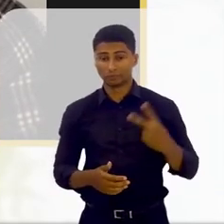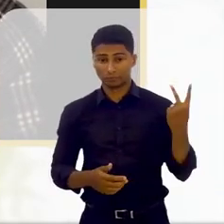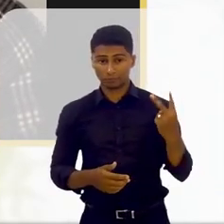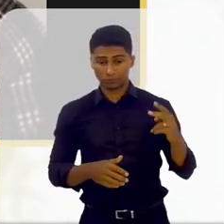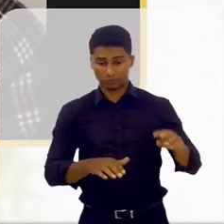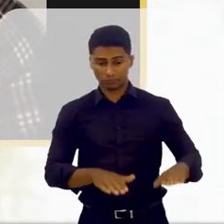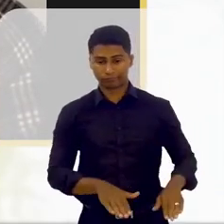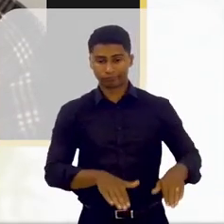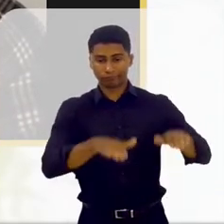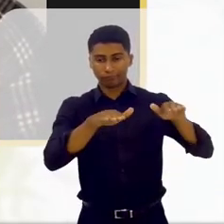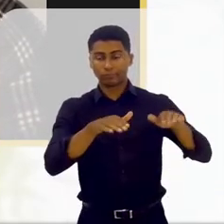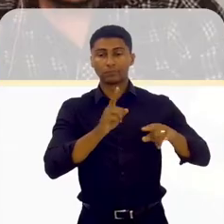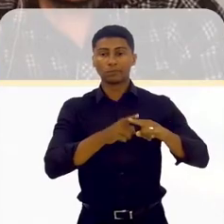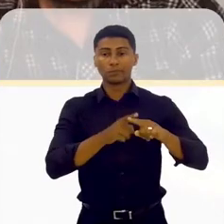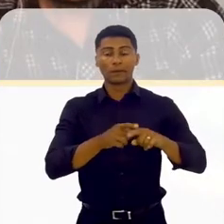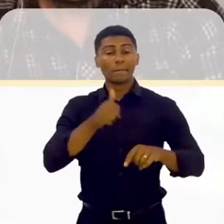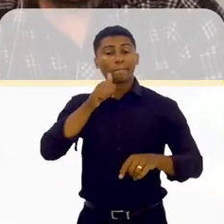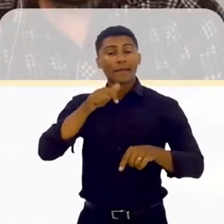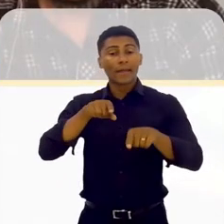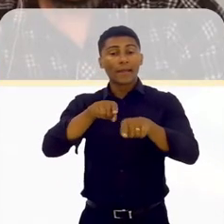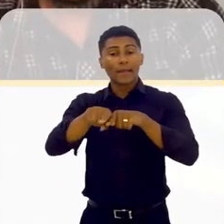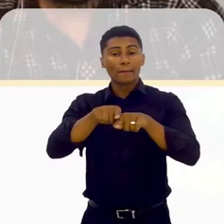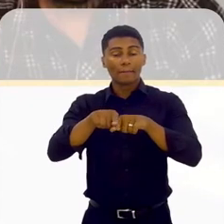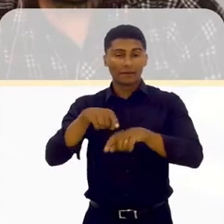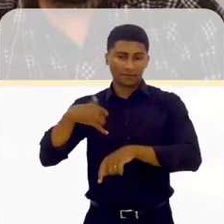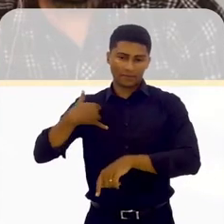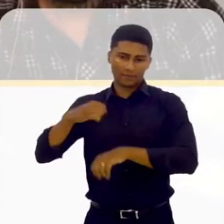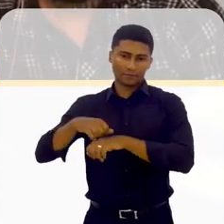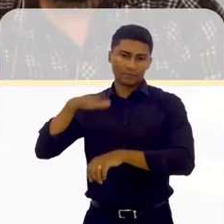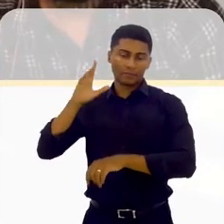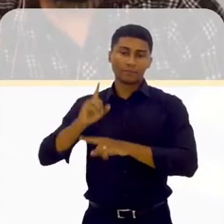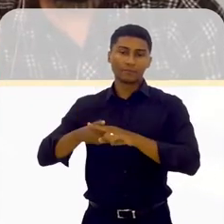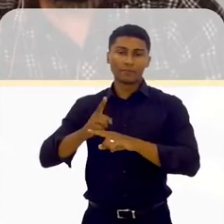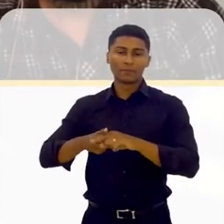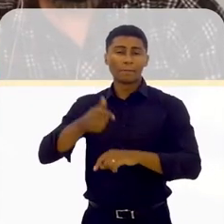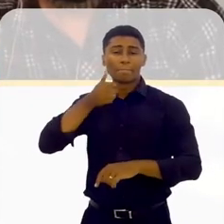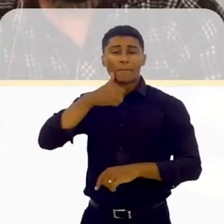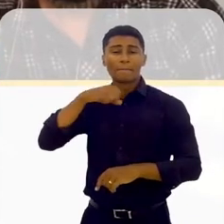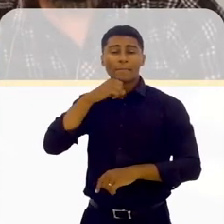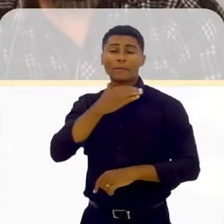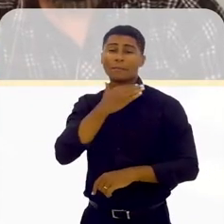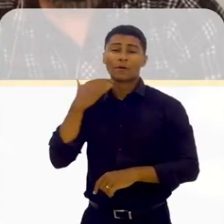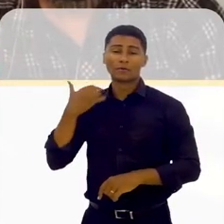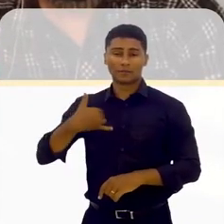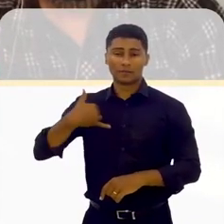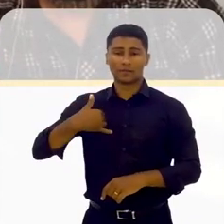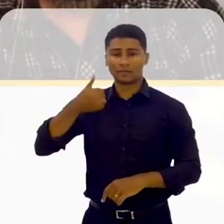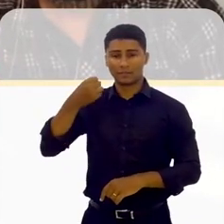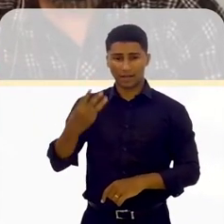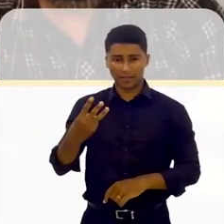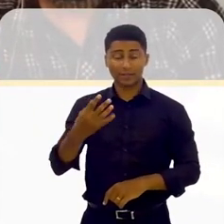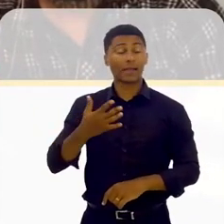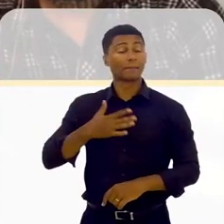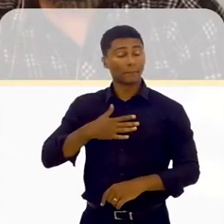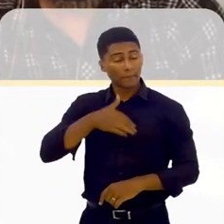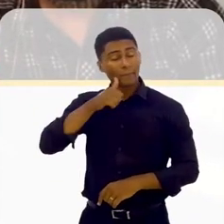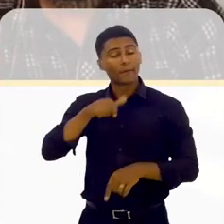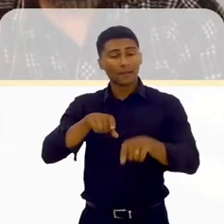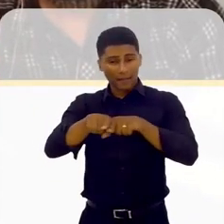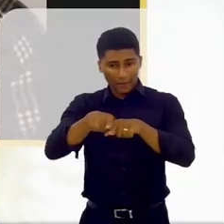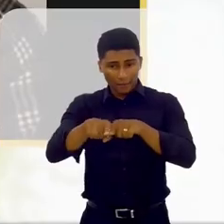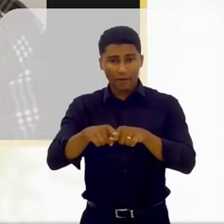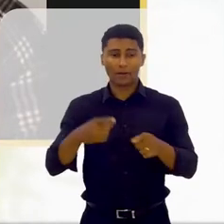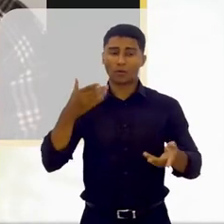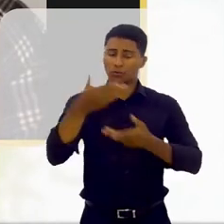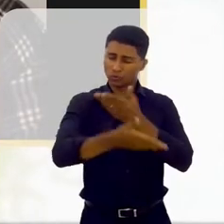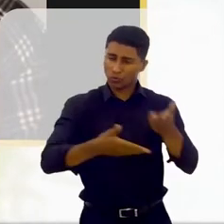uma. Pela minha irmã, né? Pela minha irmã, porque nossa mãe faleceu, a gente tinha 13 anos, então a minha irmã que cuidou da gente, a minha irmã que